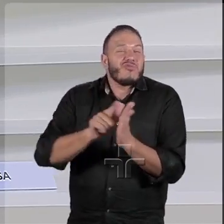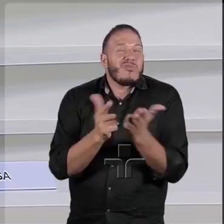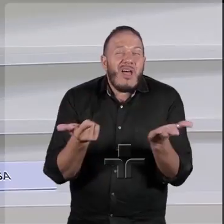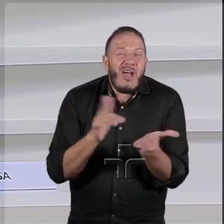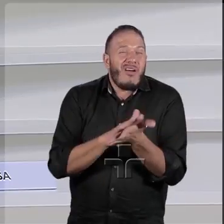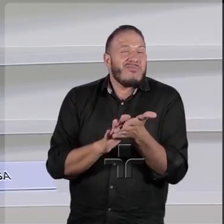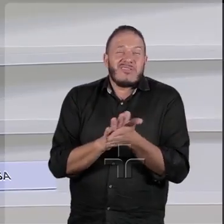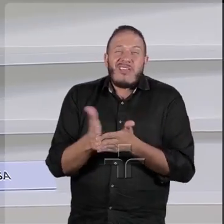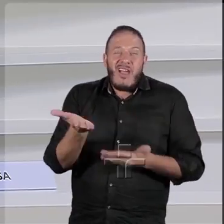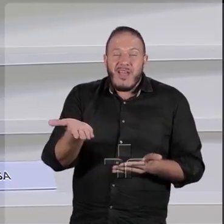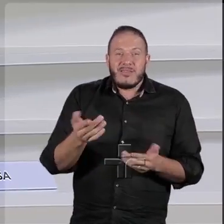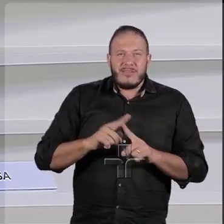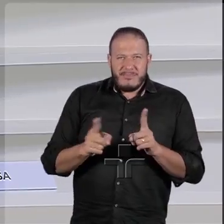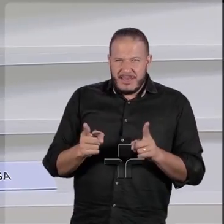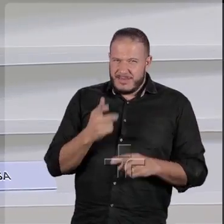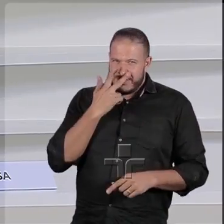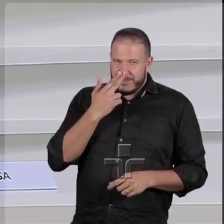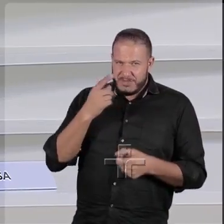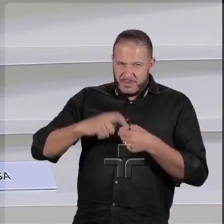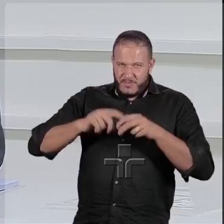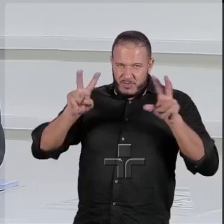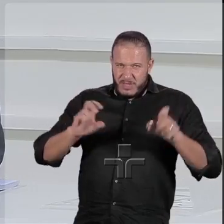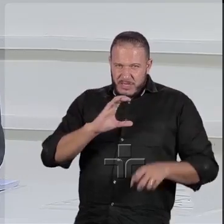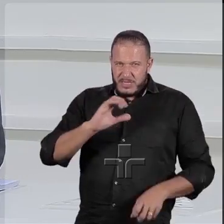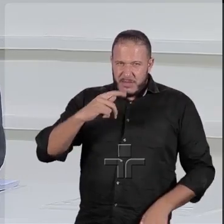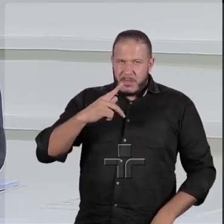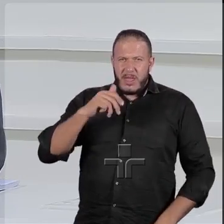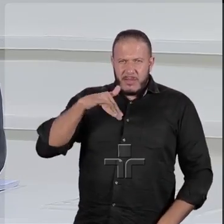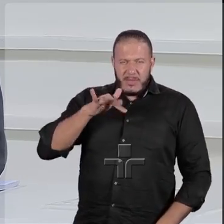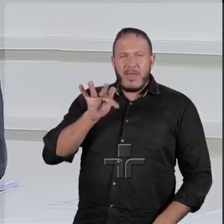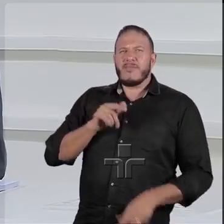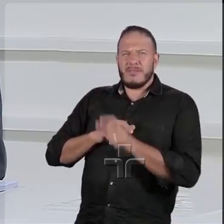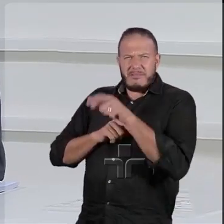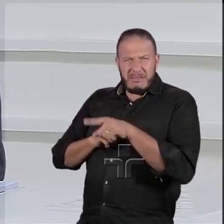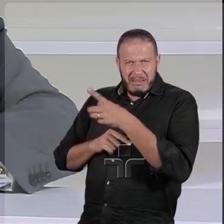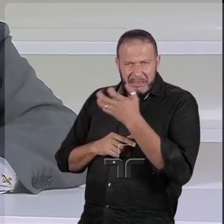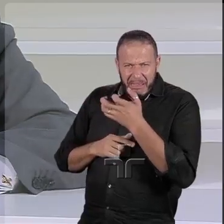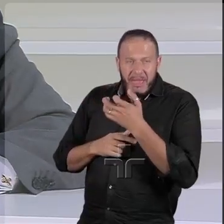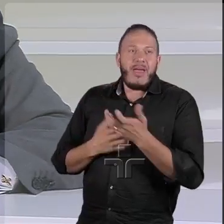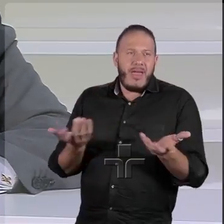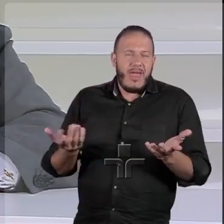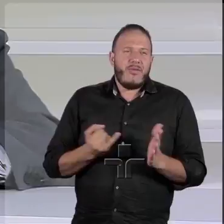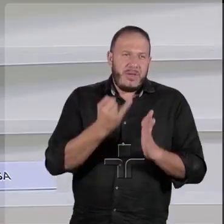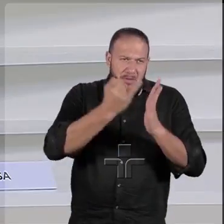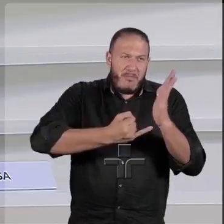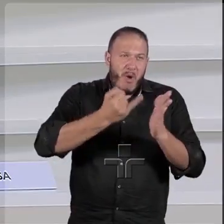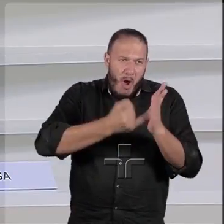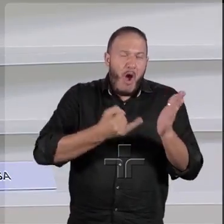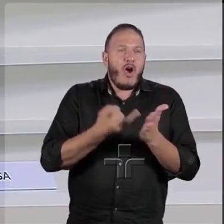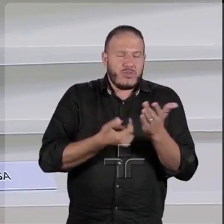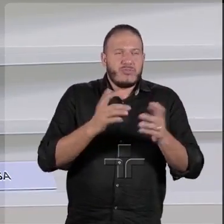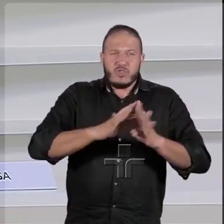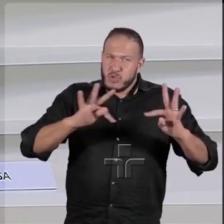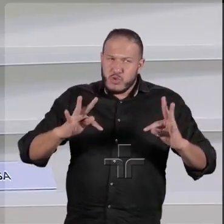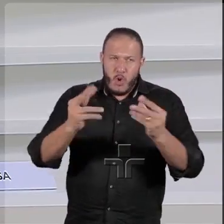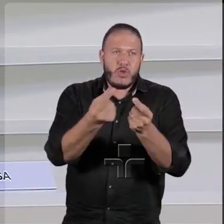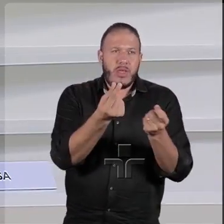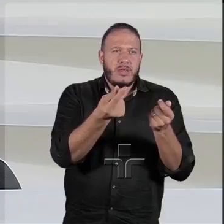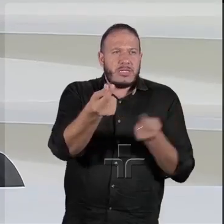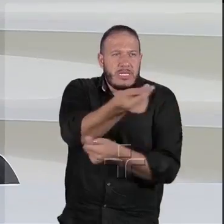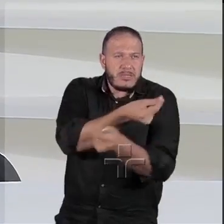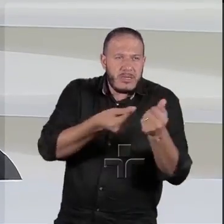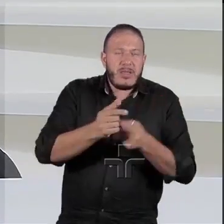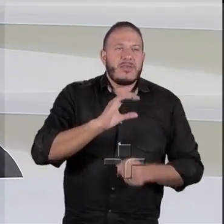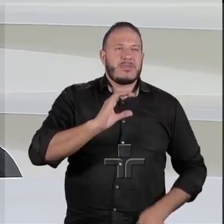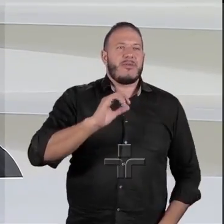Mas CPMF está Que valendo. Não, mas ele quer a CPMF. é o imposto único sobre as transações financeiras, que é a